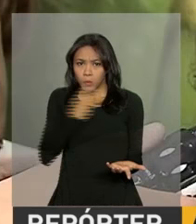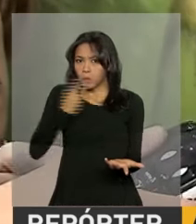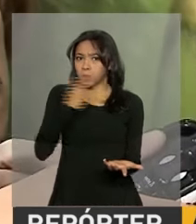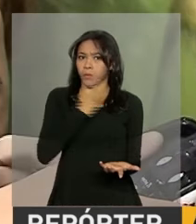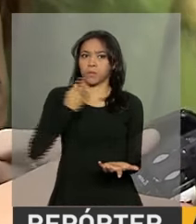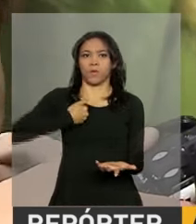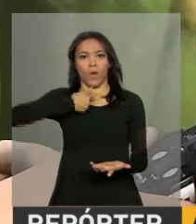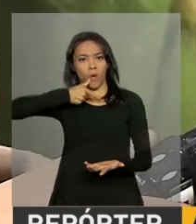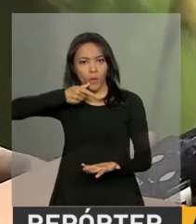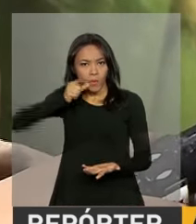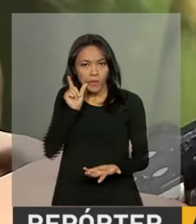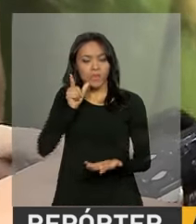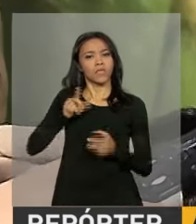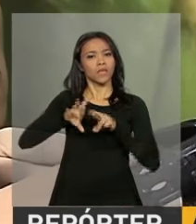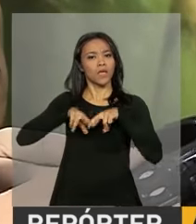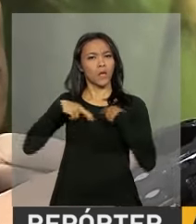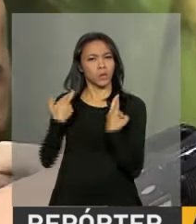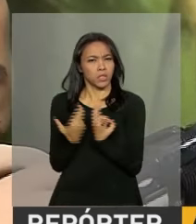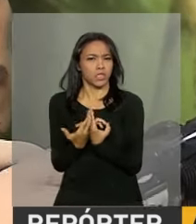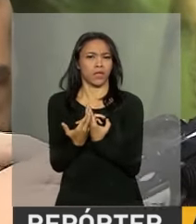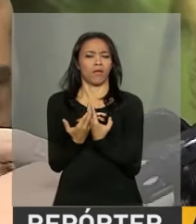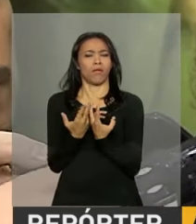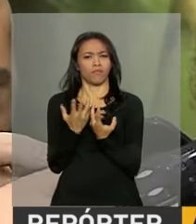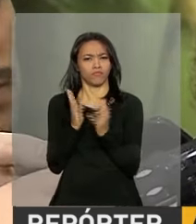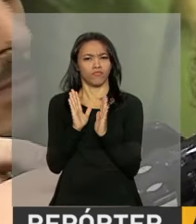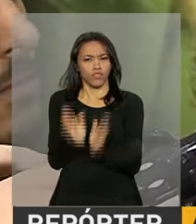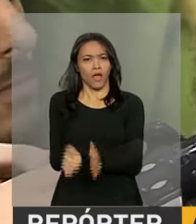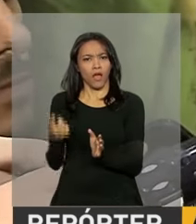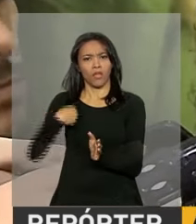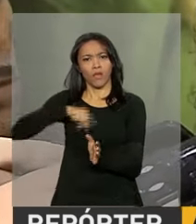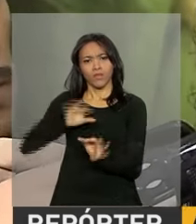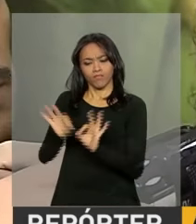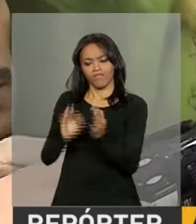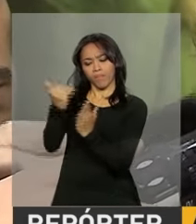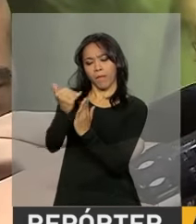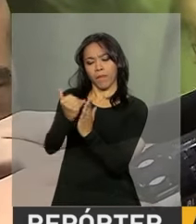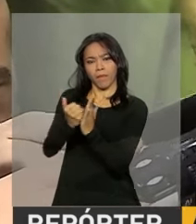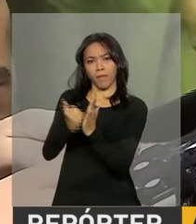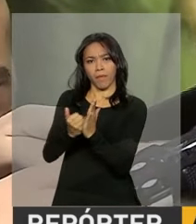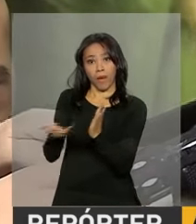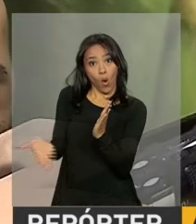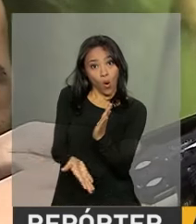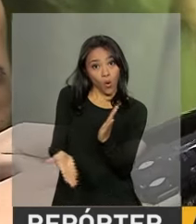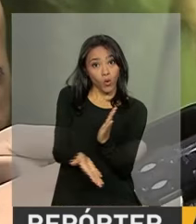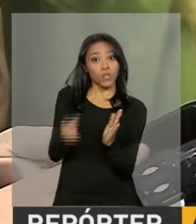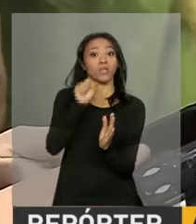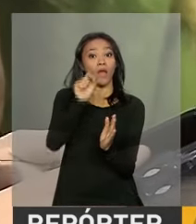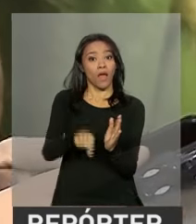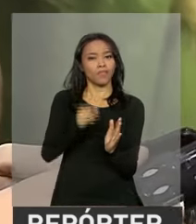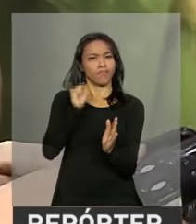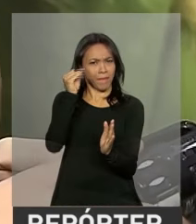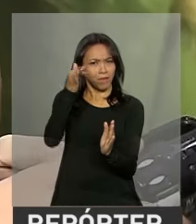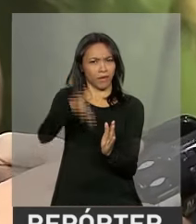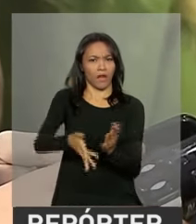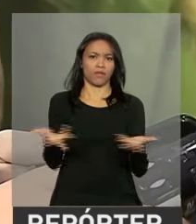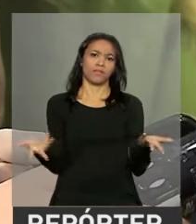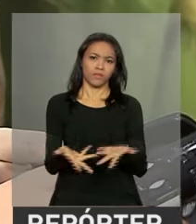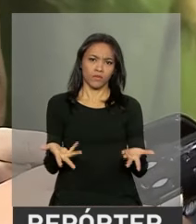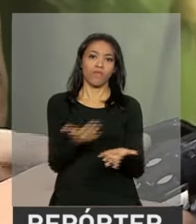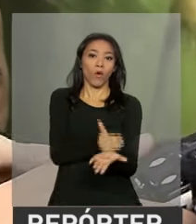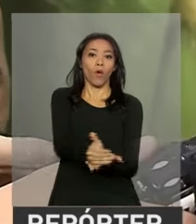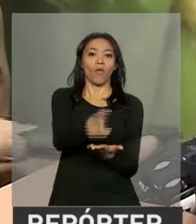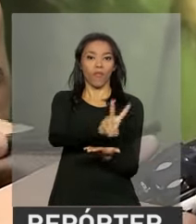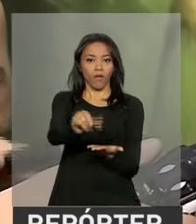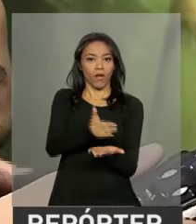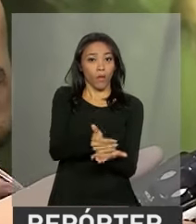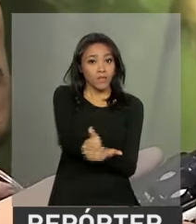ontem mesmo, em reunião no CICC, já programamos hoje a operação, a partir da madrugada, a